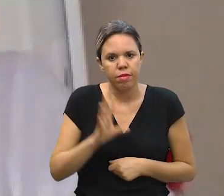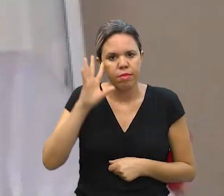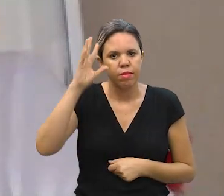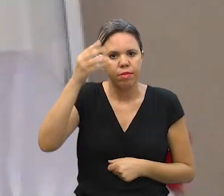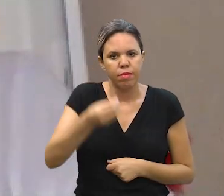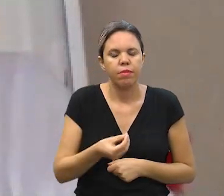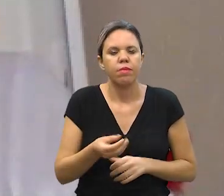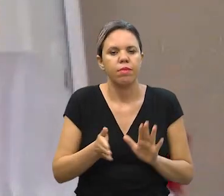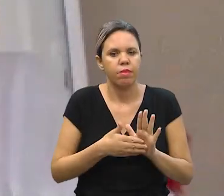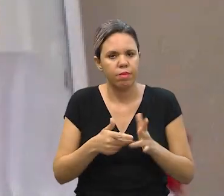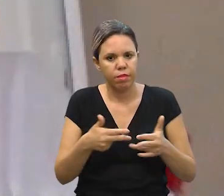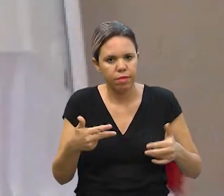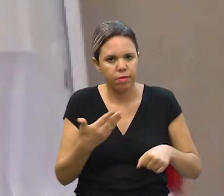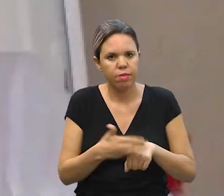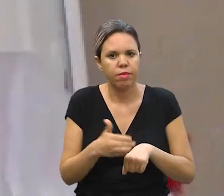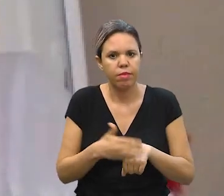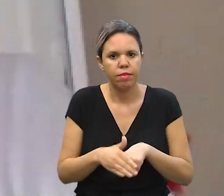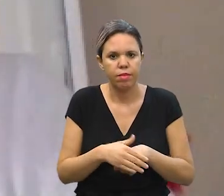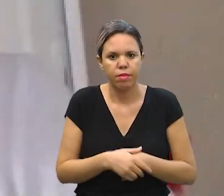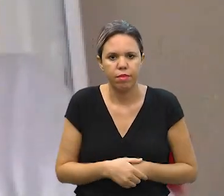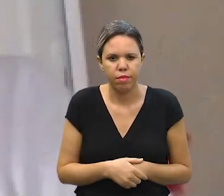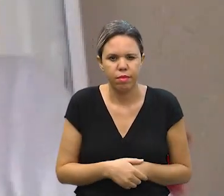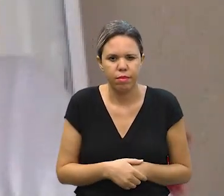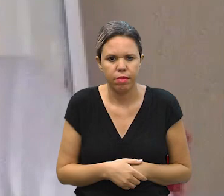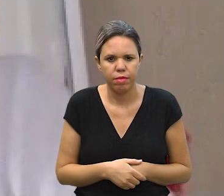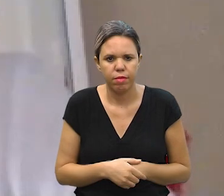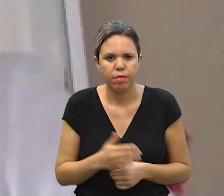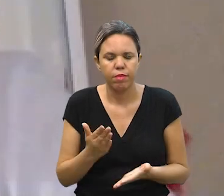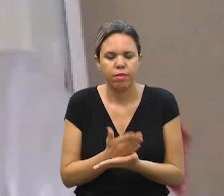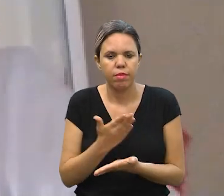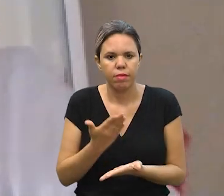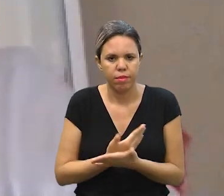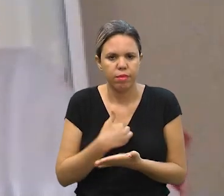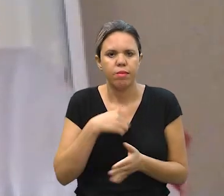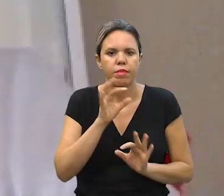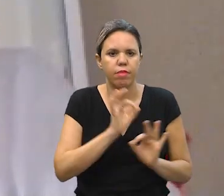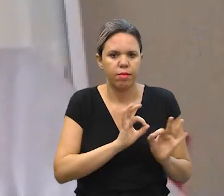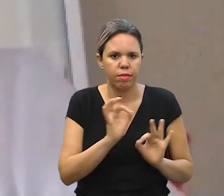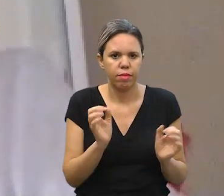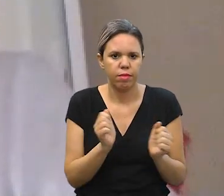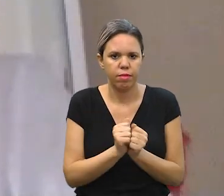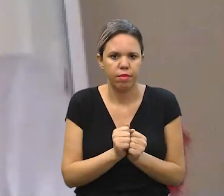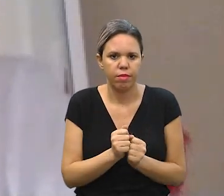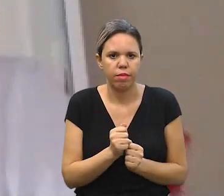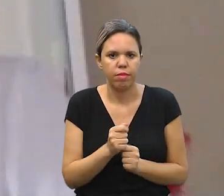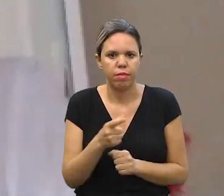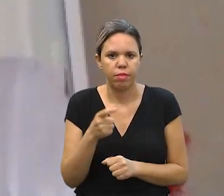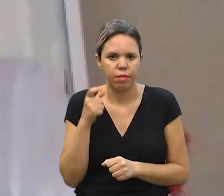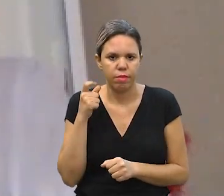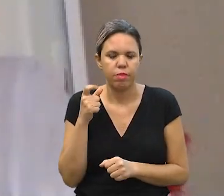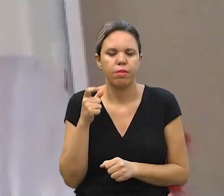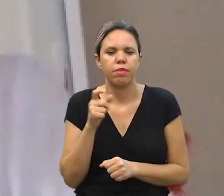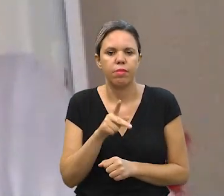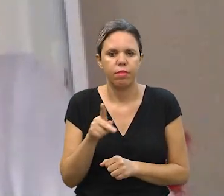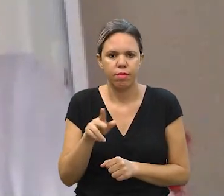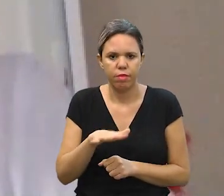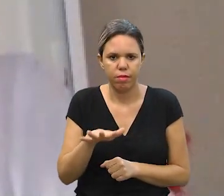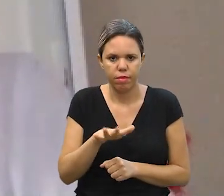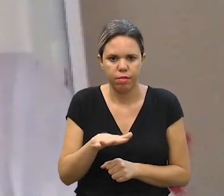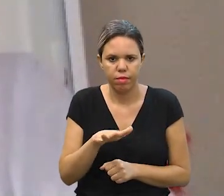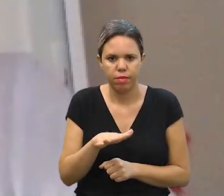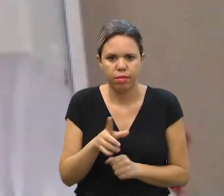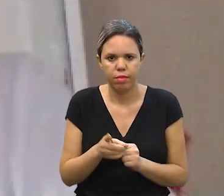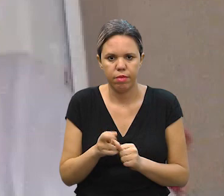entendimento, proposições e práticas. É um livro que eu organizei juntamente com a minha ex-orientanda